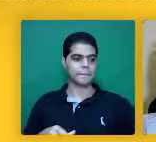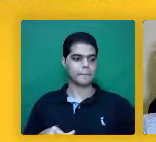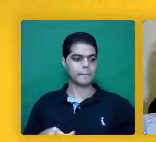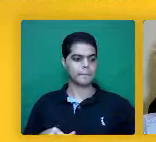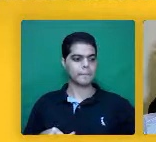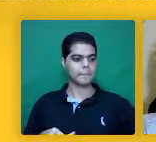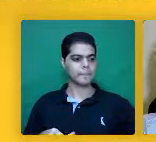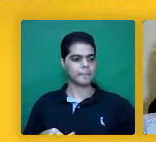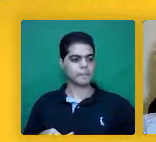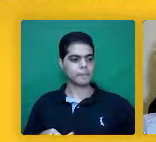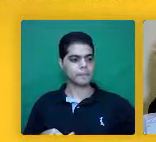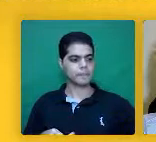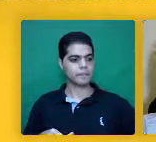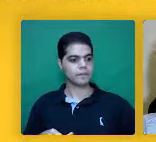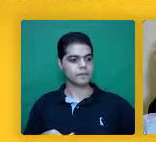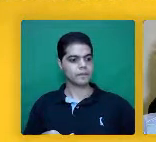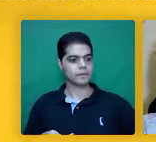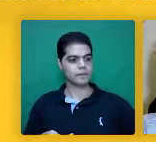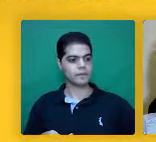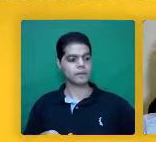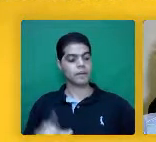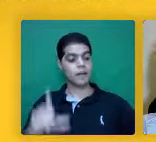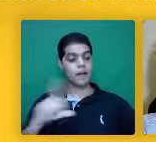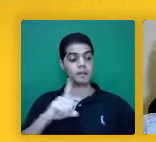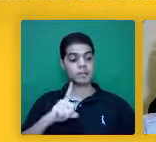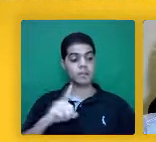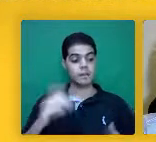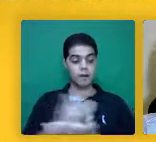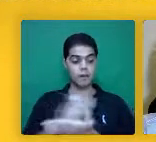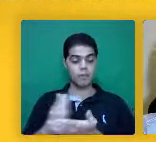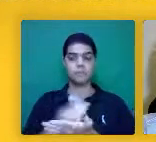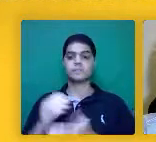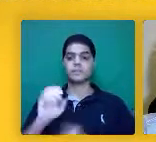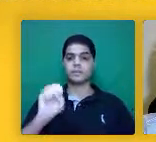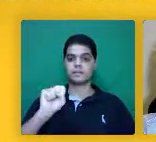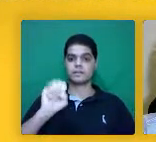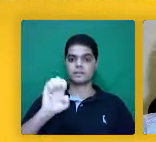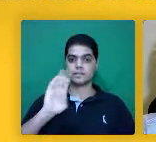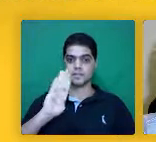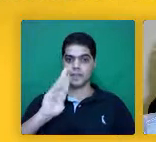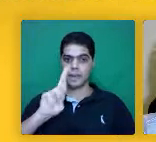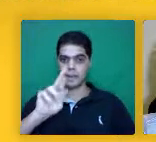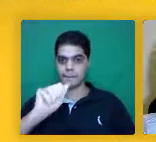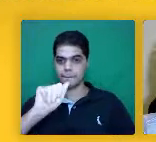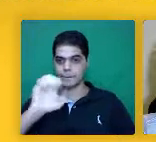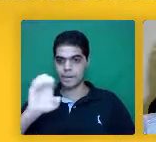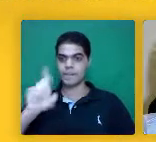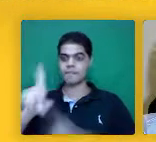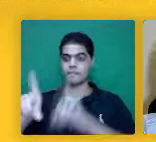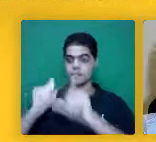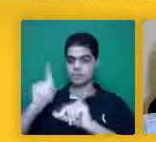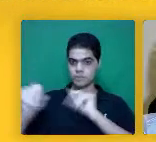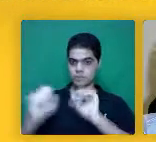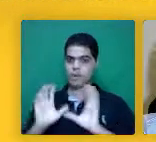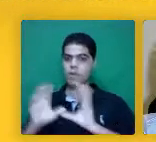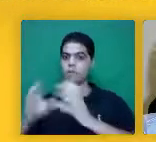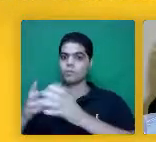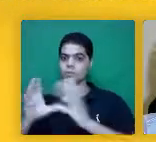o Sebrae vai escolher também, né? Os melhores. A gente vai escolher times que têm a